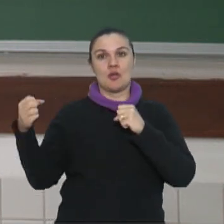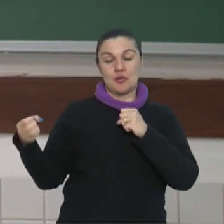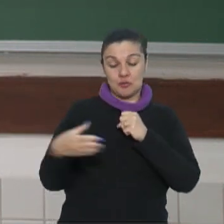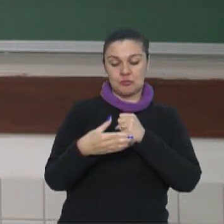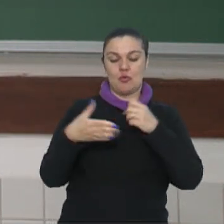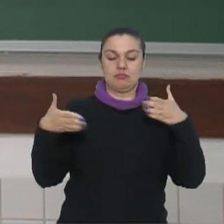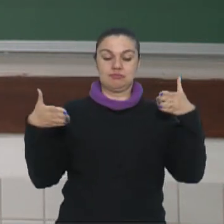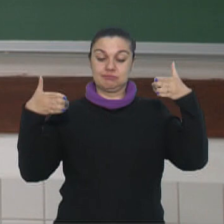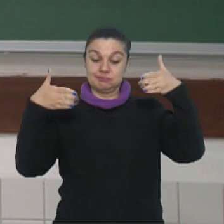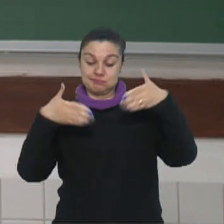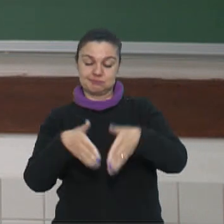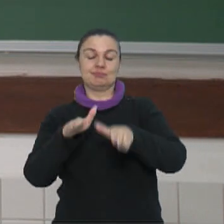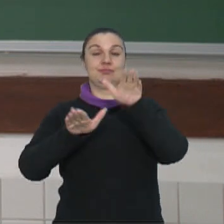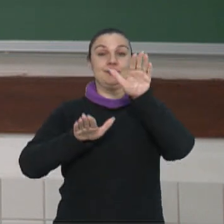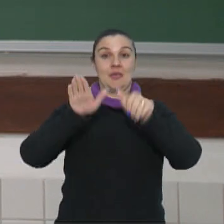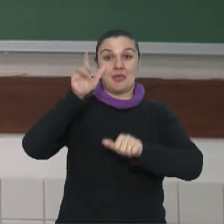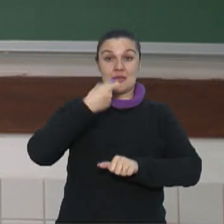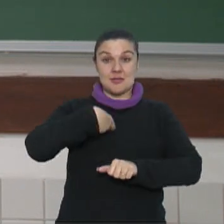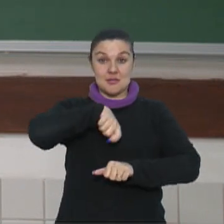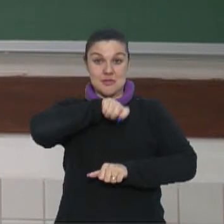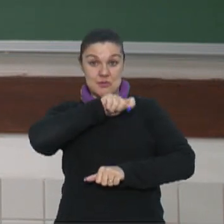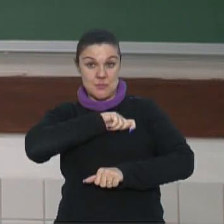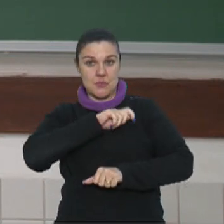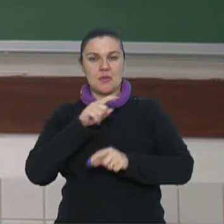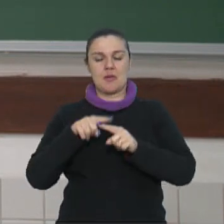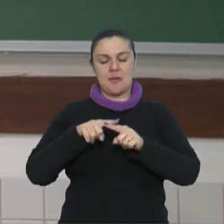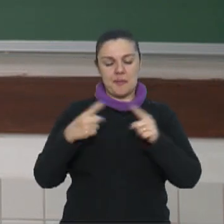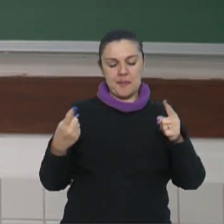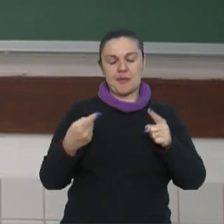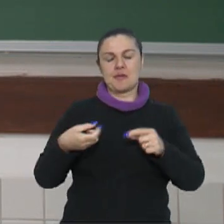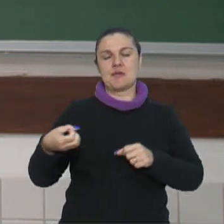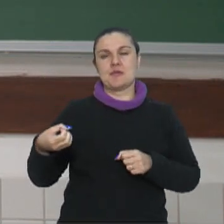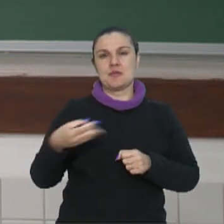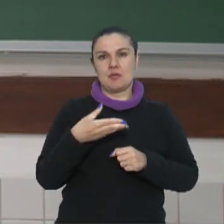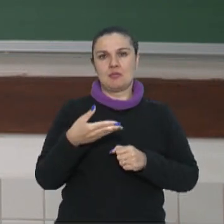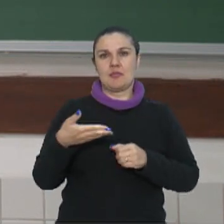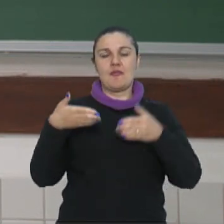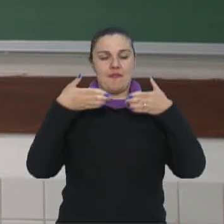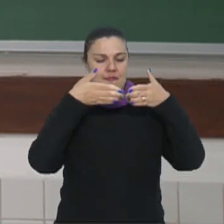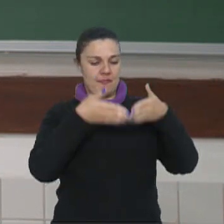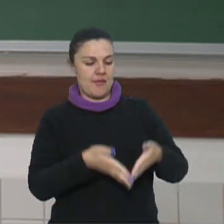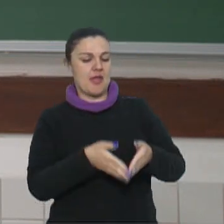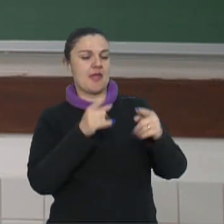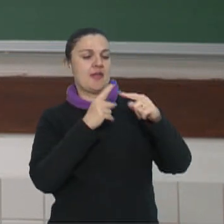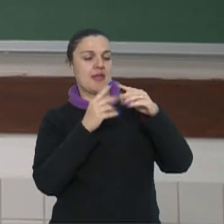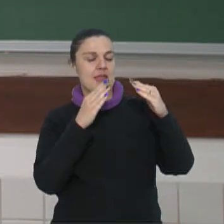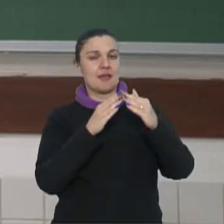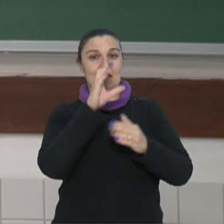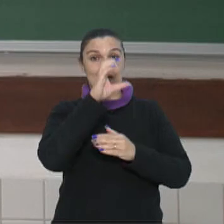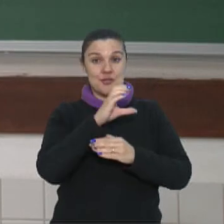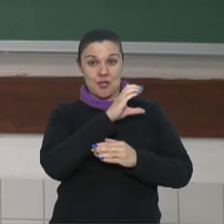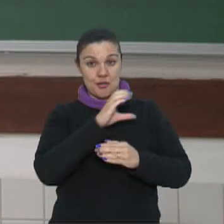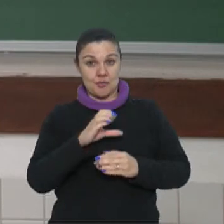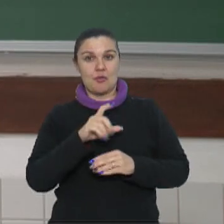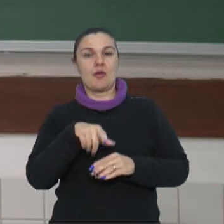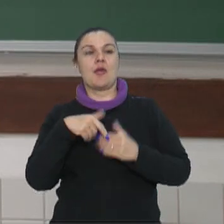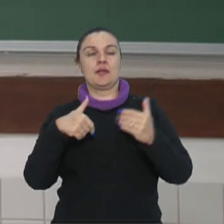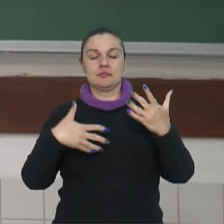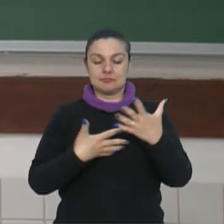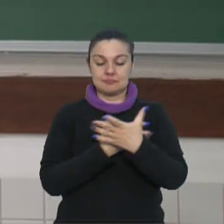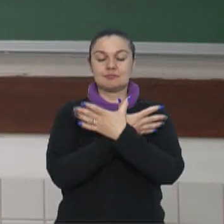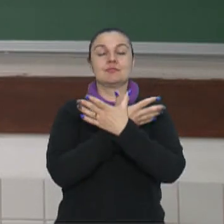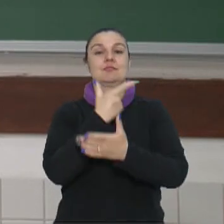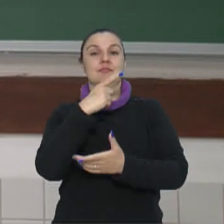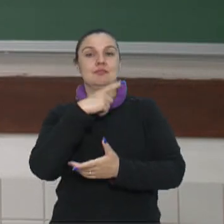espanhola, com a vinda de espanhóis, mas também um desenvolvimento, mesmo com a vinda da Igreja Católica, a religiosidade cristã, os astecas também